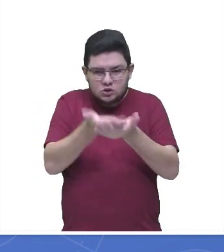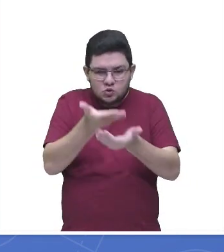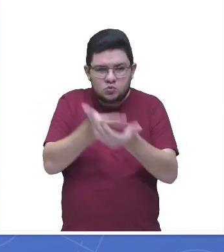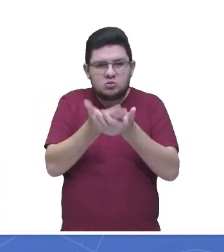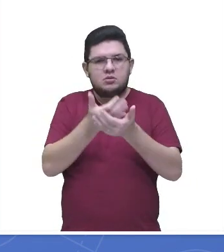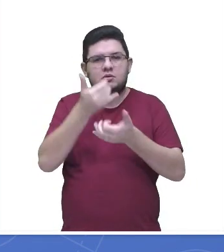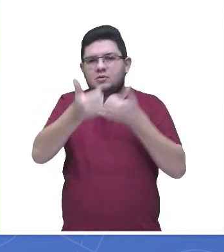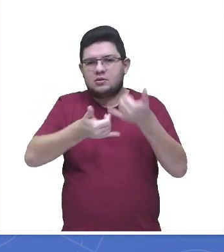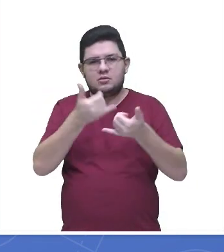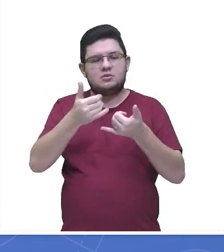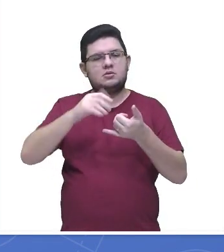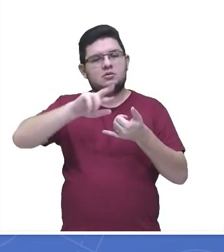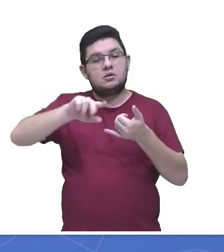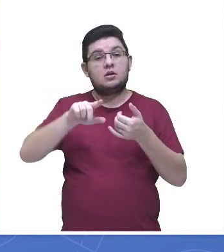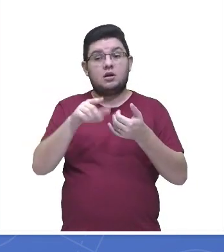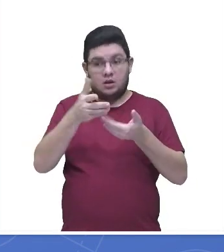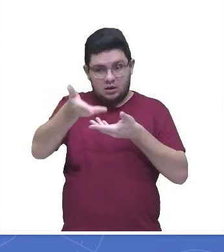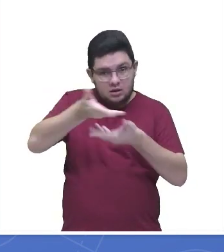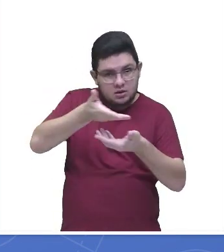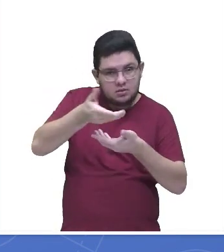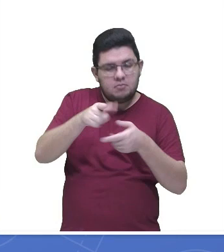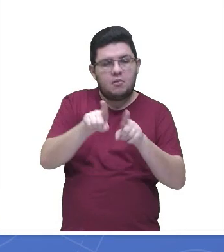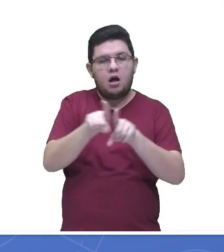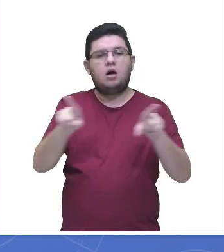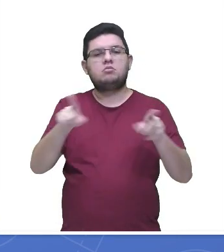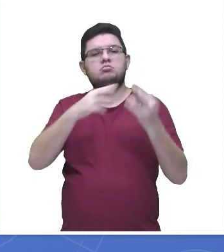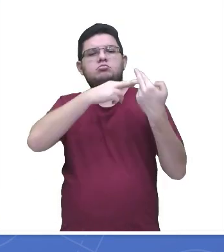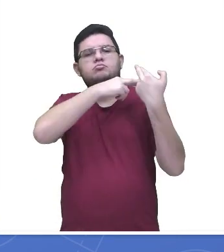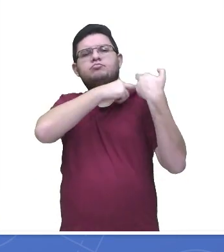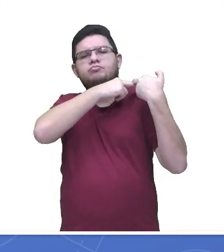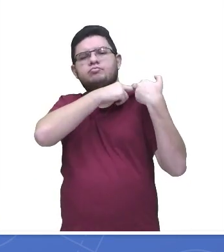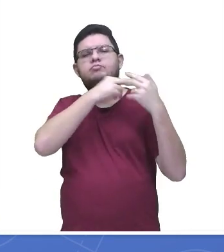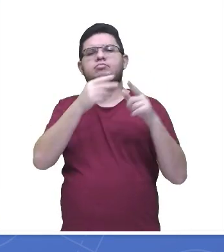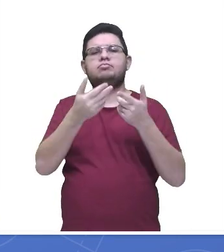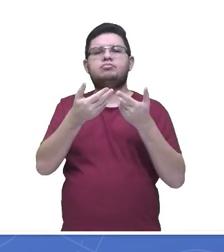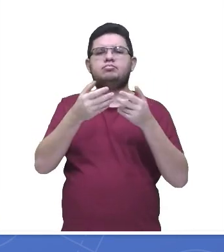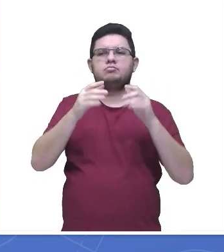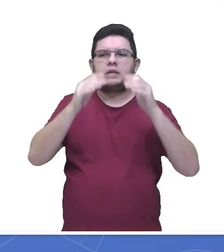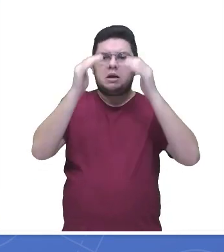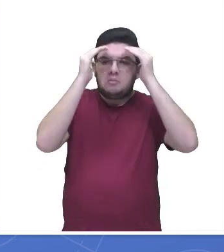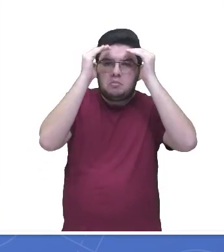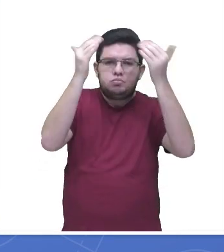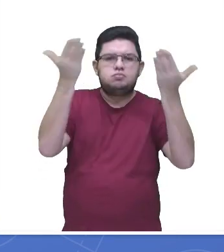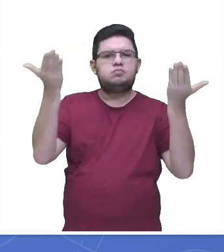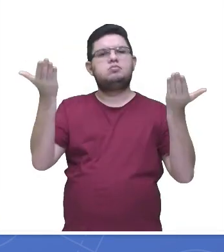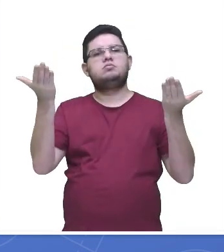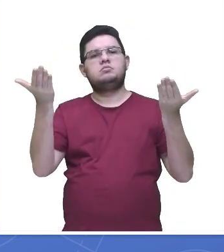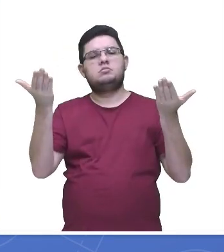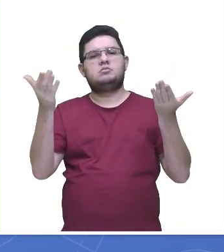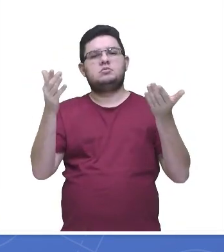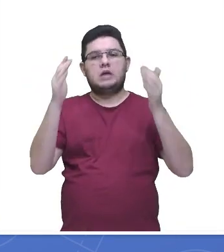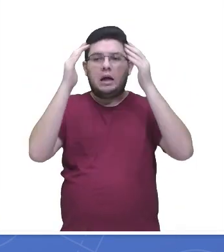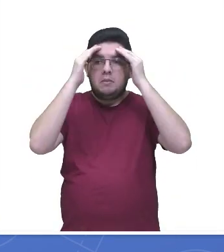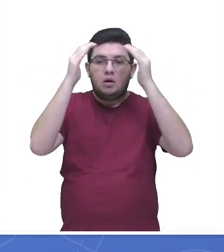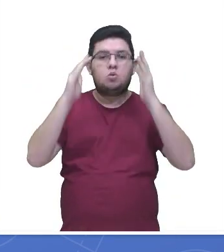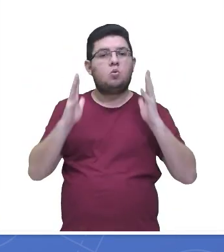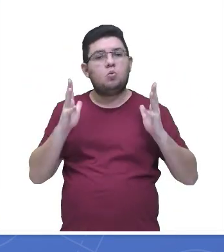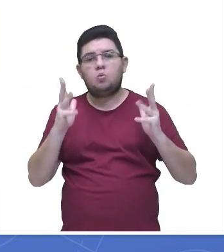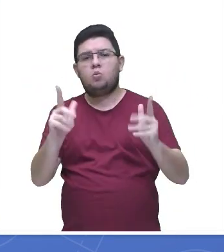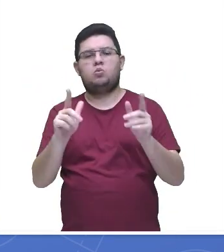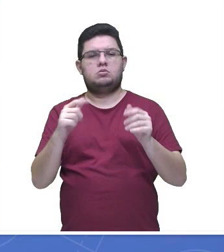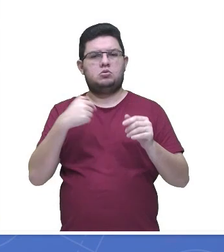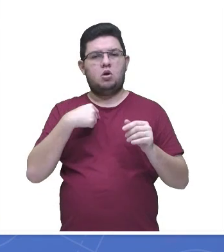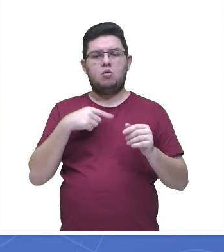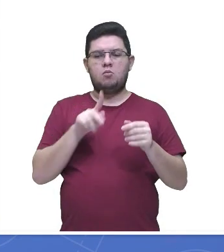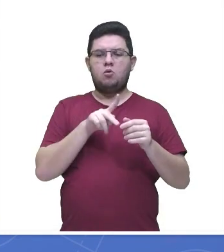de interagir, sim, mas com responsabilidade, com respeito, não é verdade? Respeitando todos, não só a professora